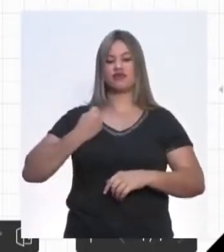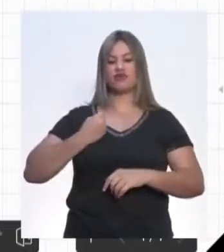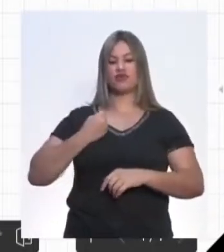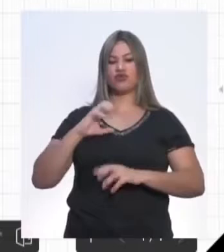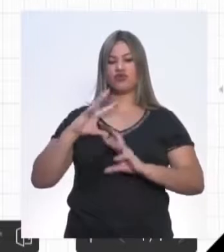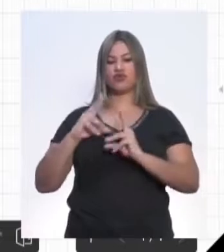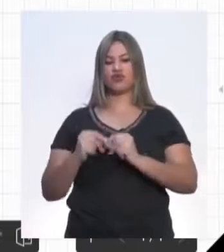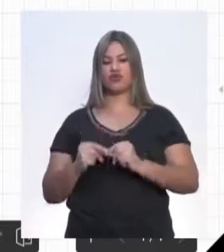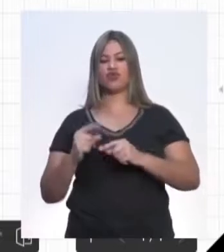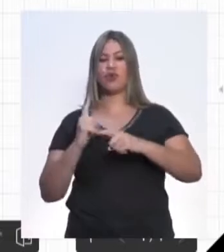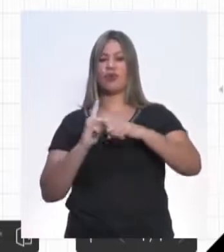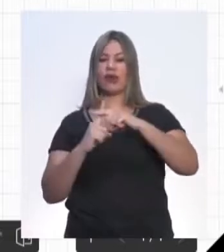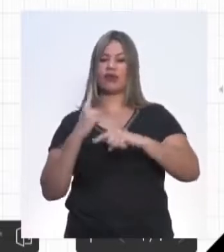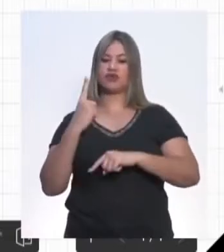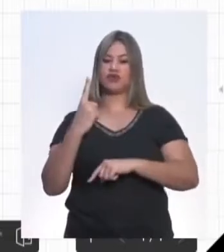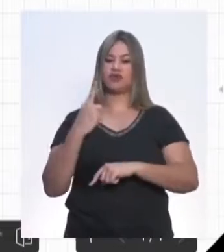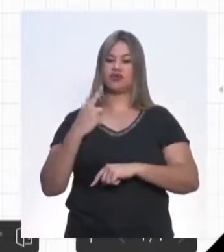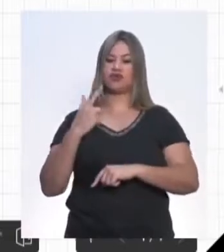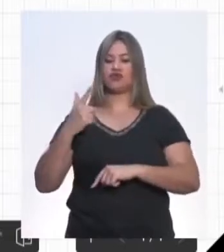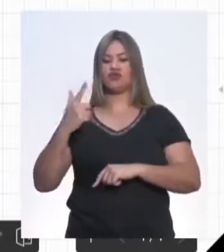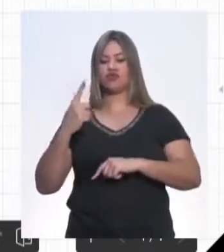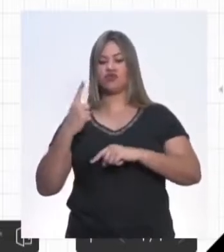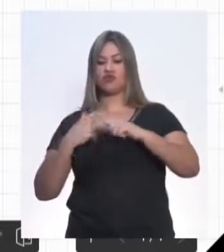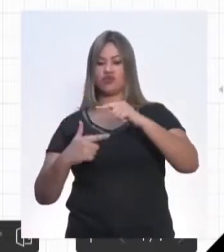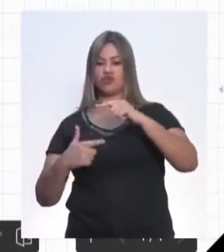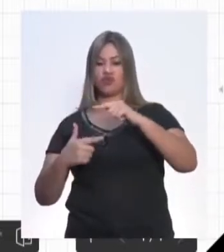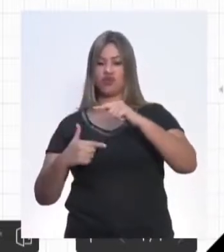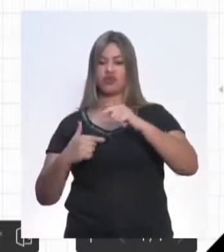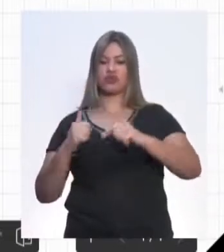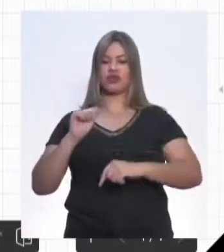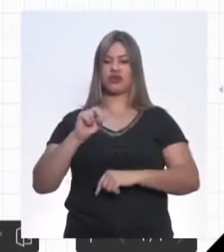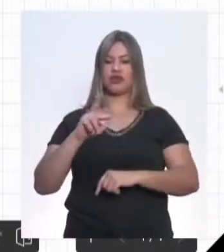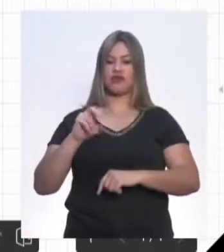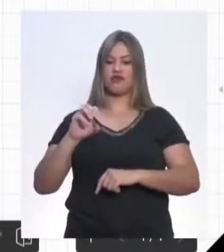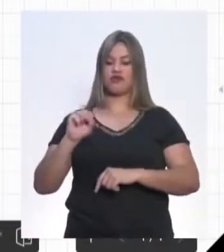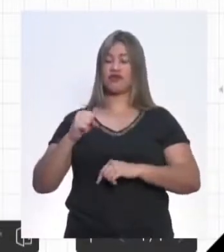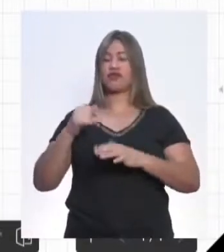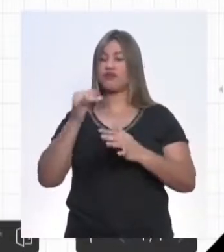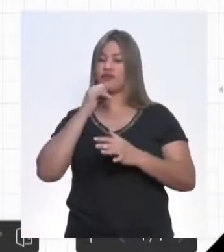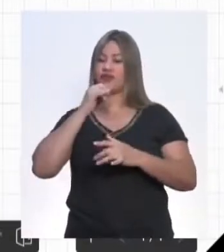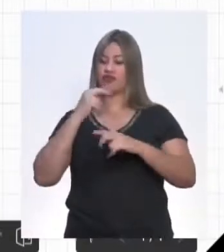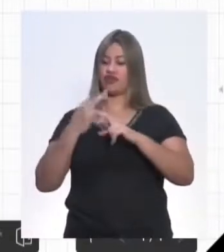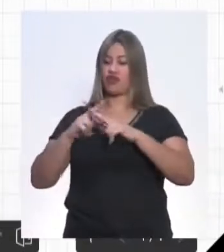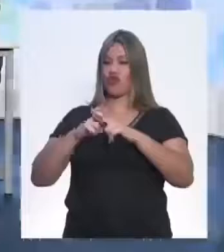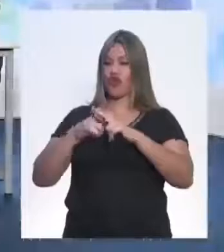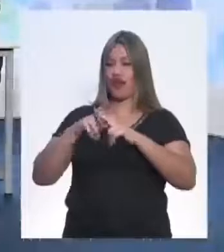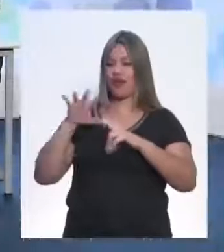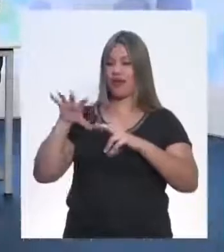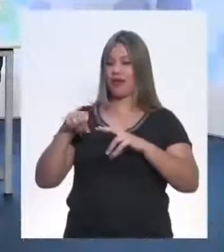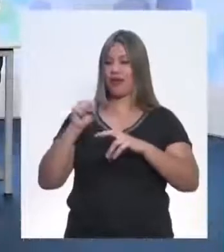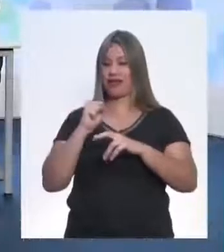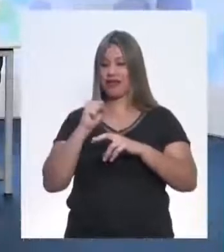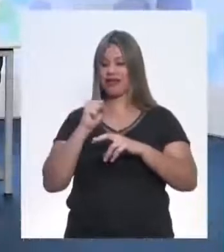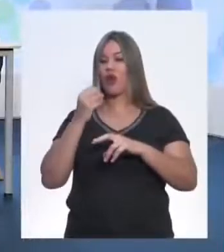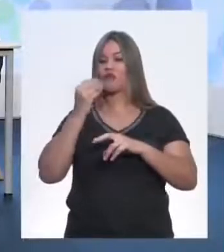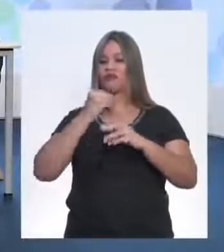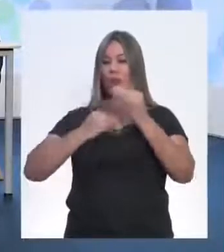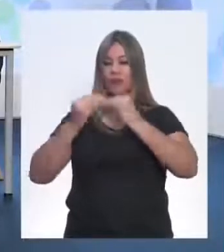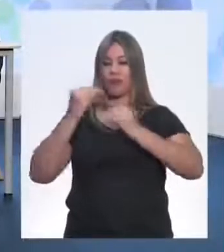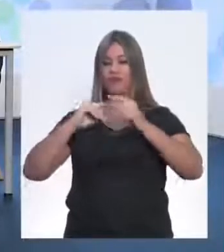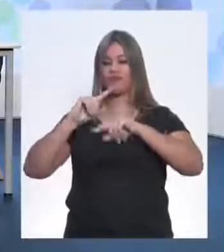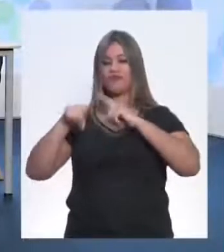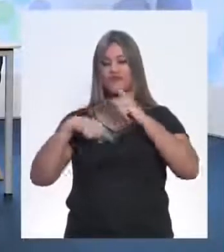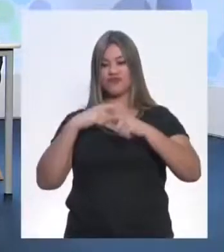1 dozeavos. Exatamente, ou seja, comi o chocolate inteiro e ainda peguei um pedacinho do vizinho. Isso mesmo. Espero que vocês